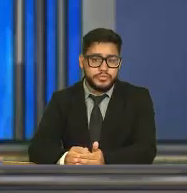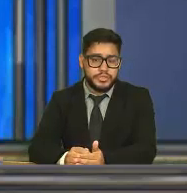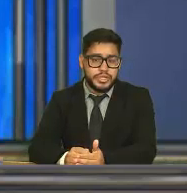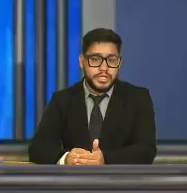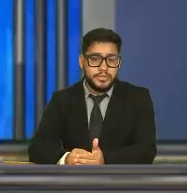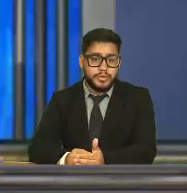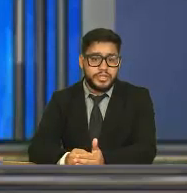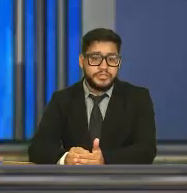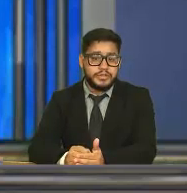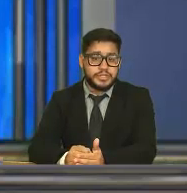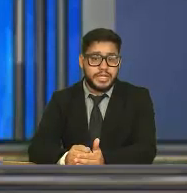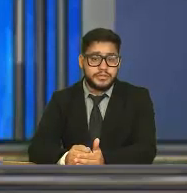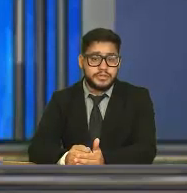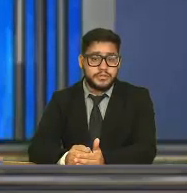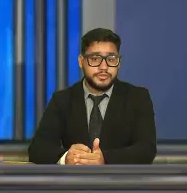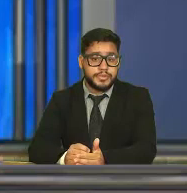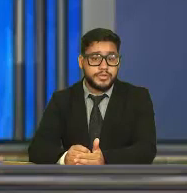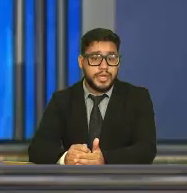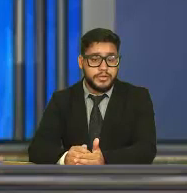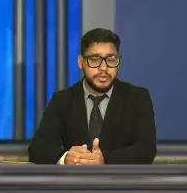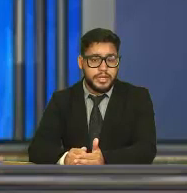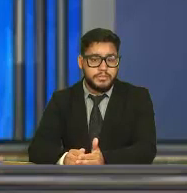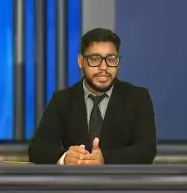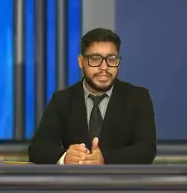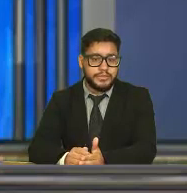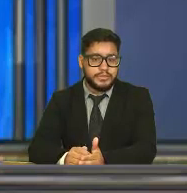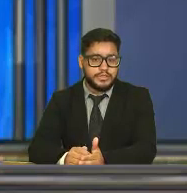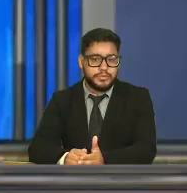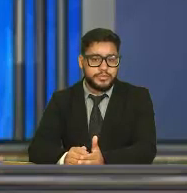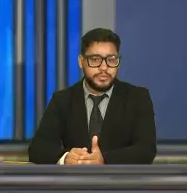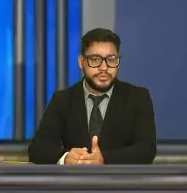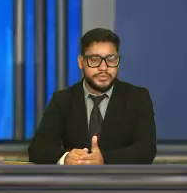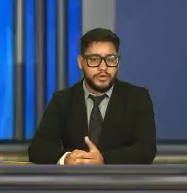de Búzios, que podem enviar os dados dos alunos pelo e-mail